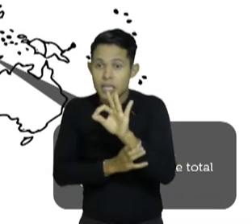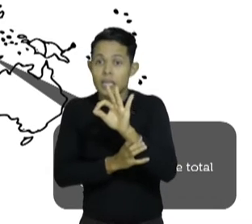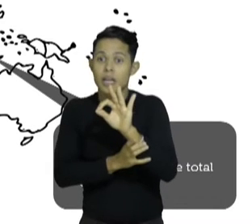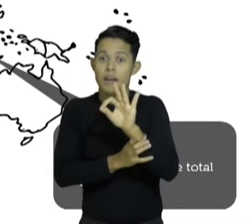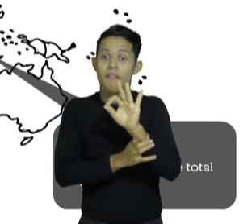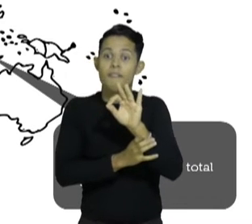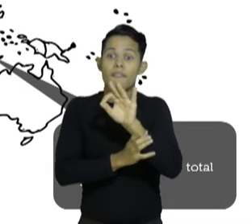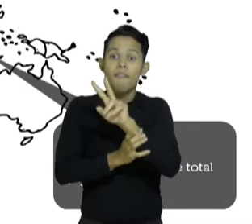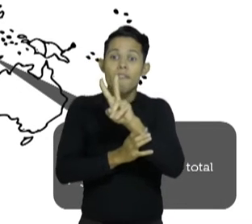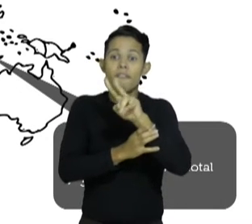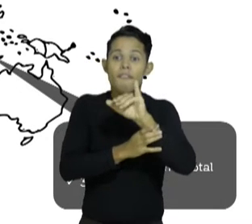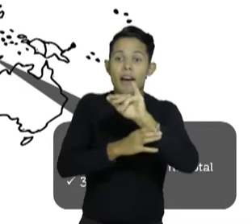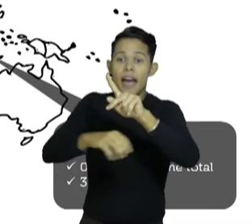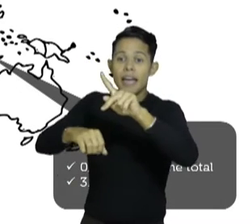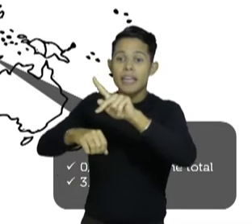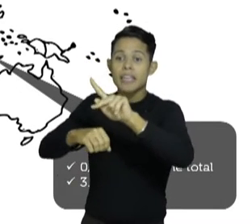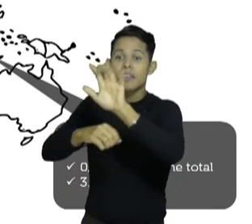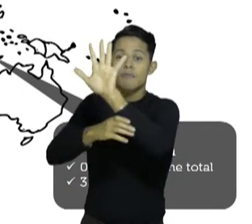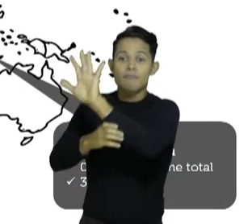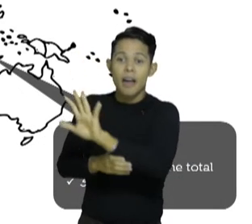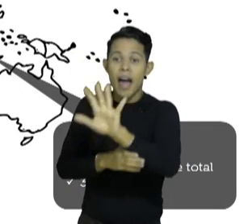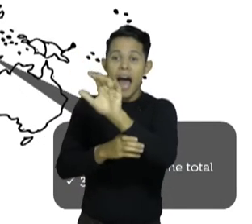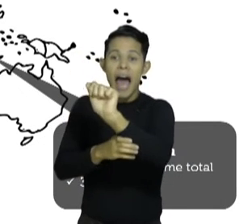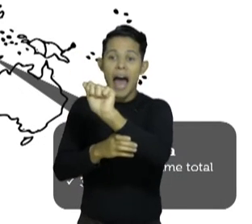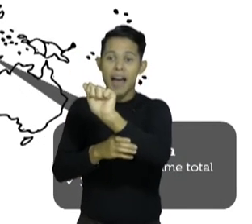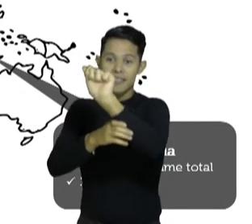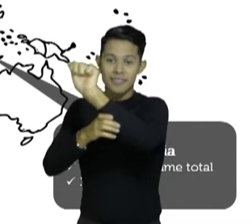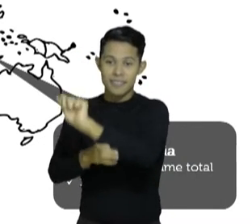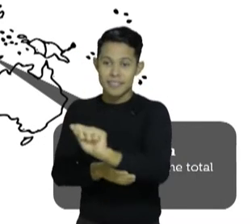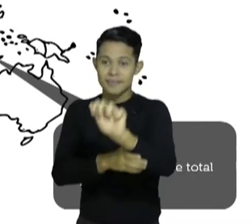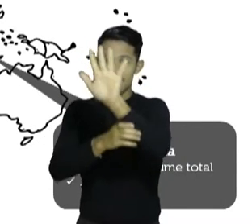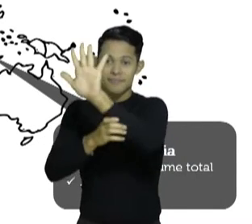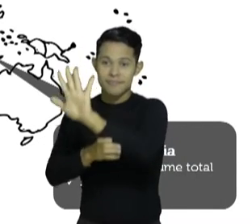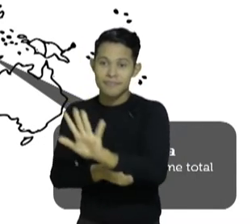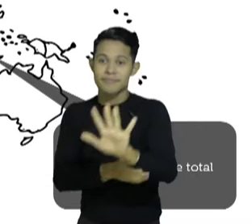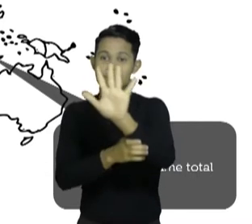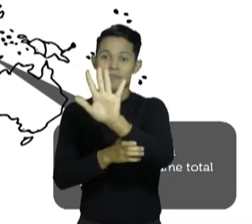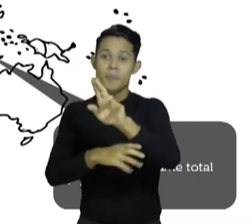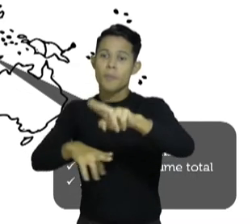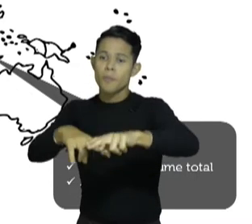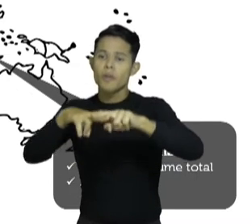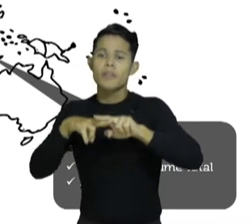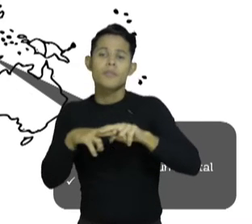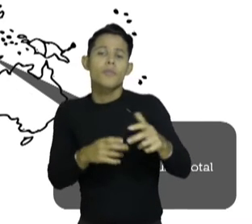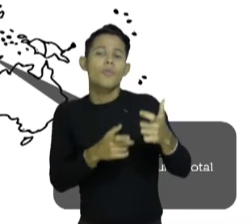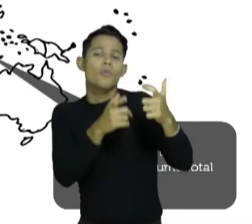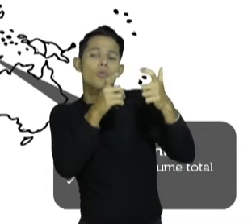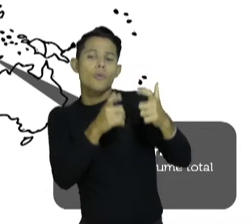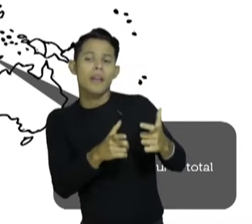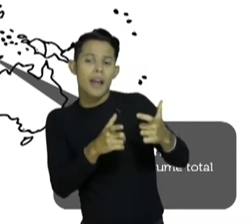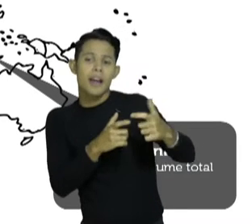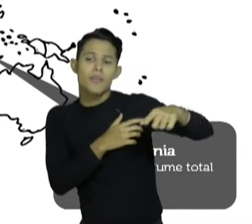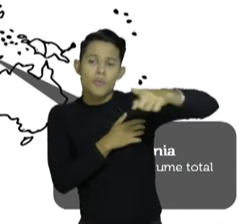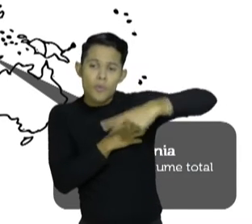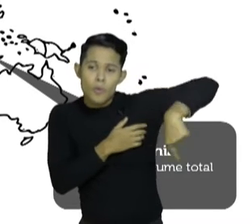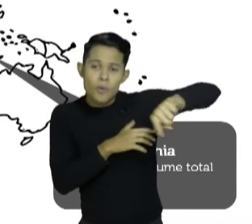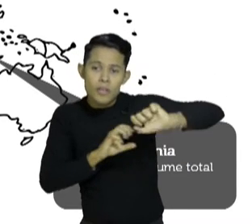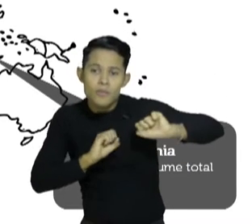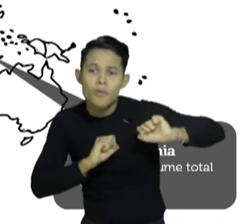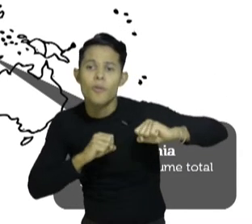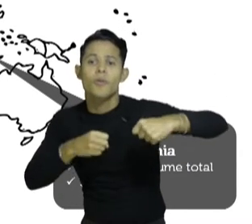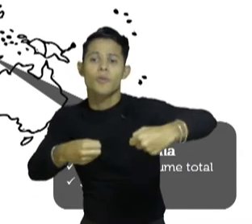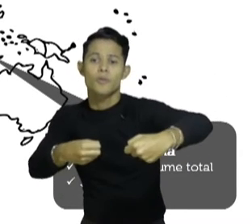pra Ásia então aonde que nós temos que botar nossos esforços